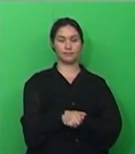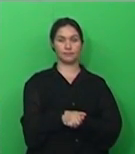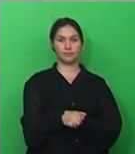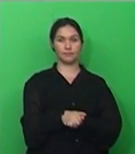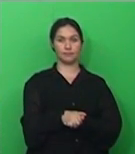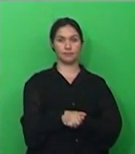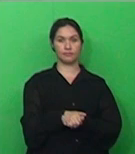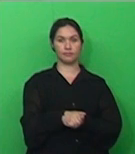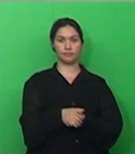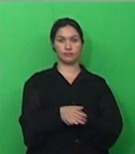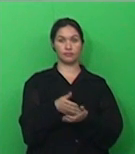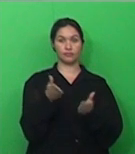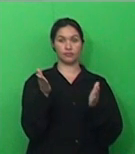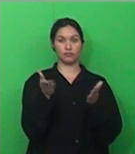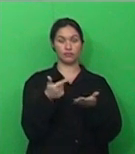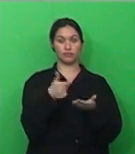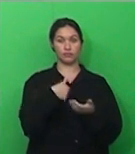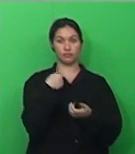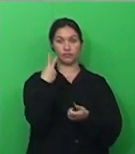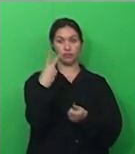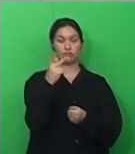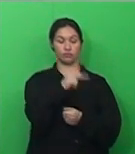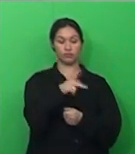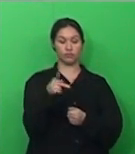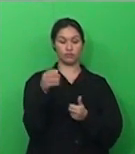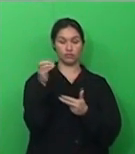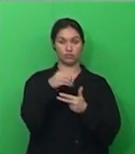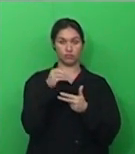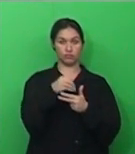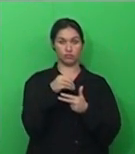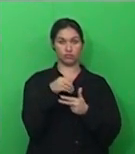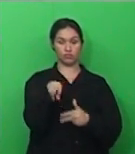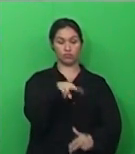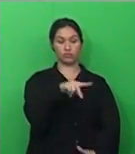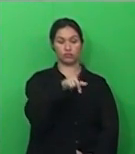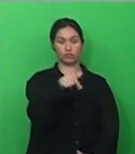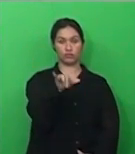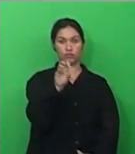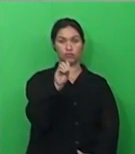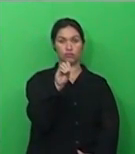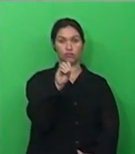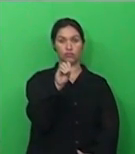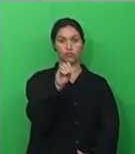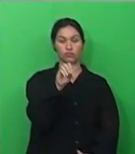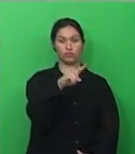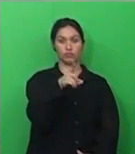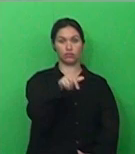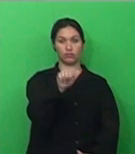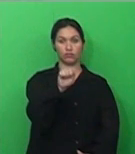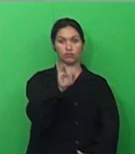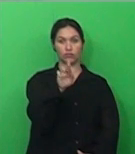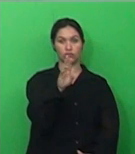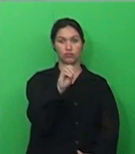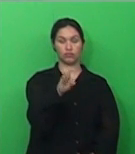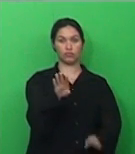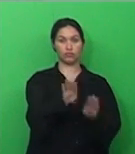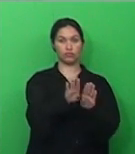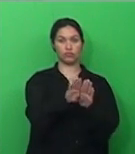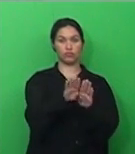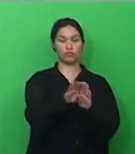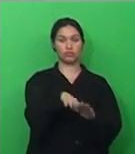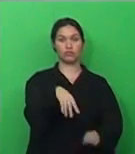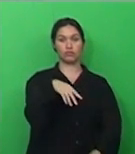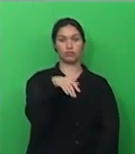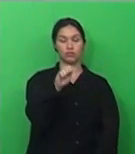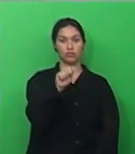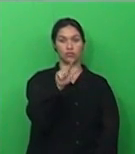dois professores Unesc, o vereador Zairo Casagrande e o vereador Dr. Alisson Pires. não conheço a opinião de Vossas Excelências